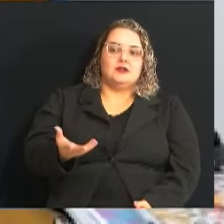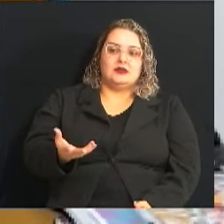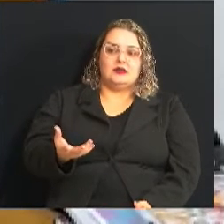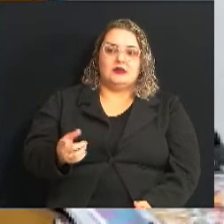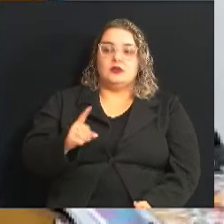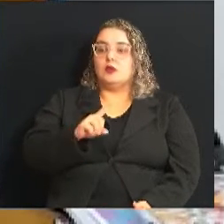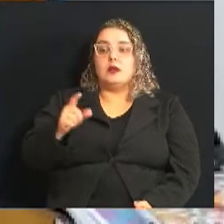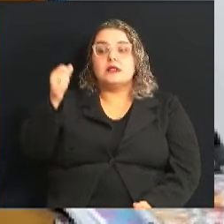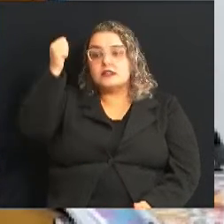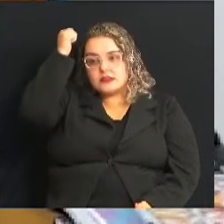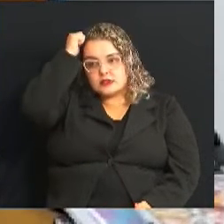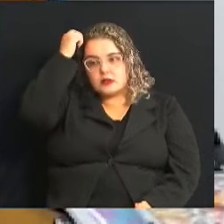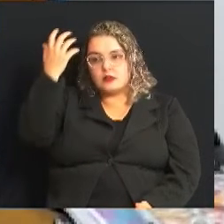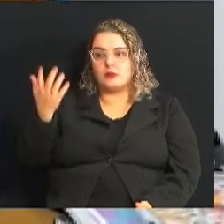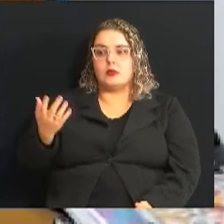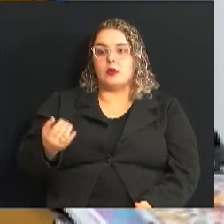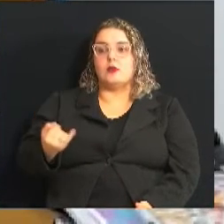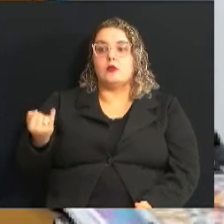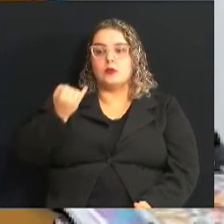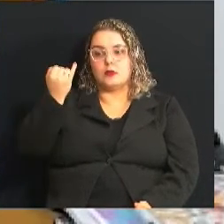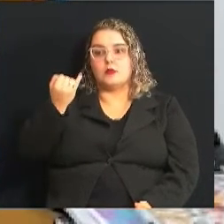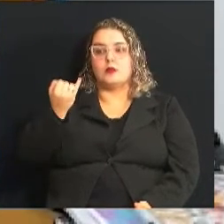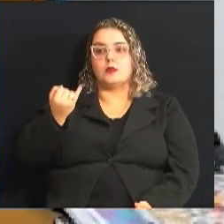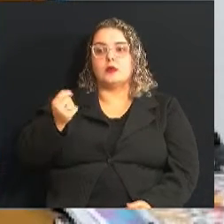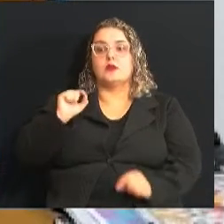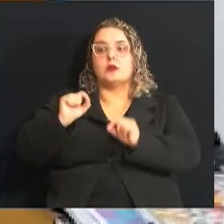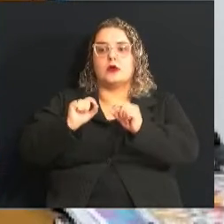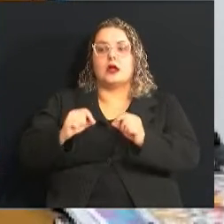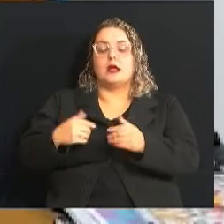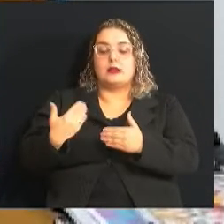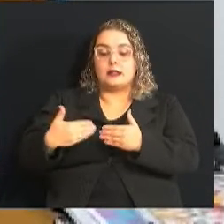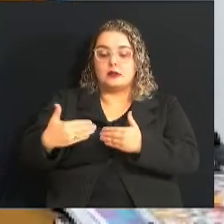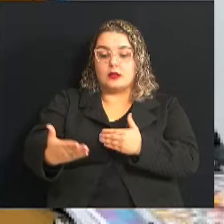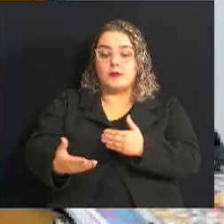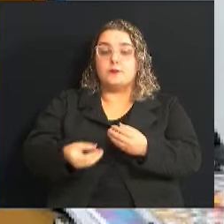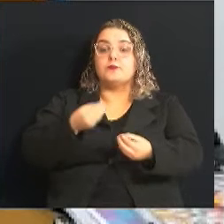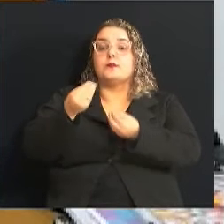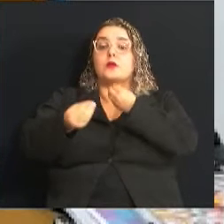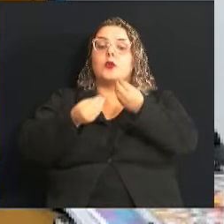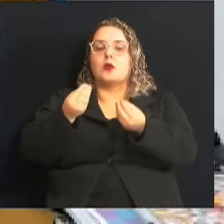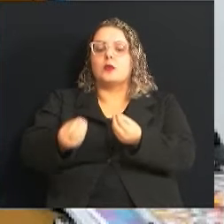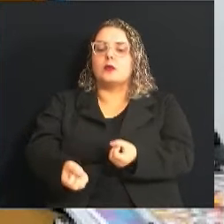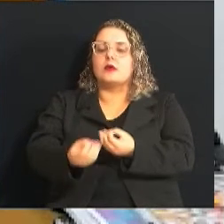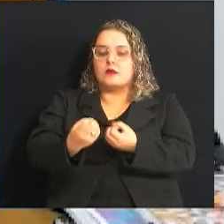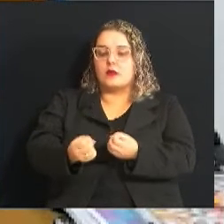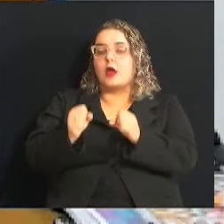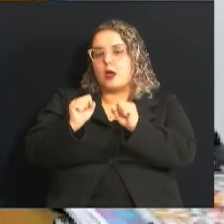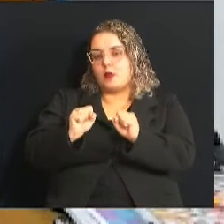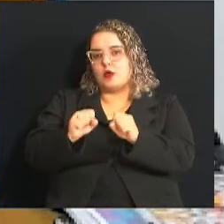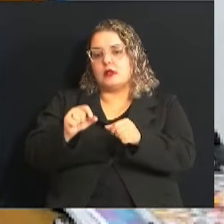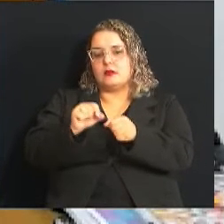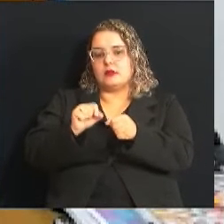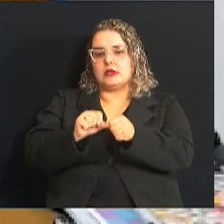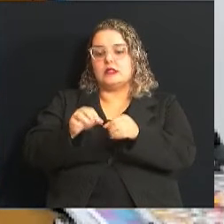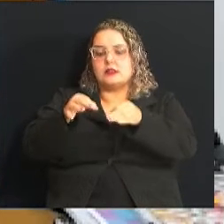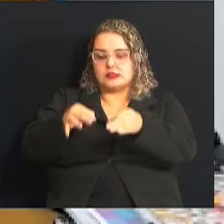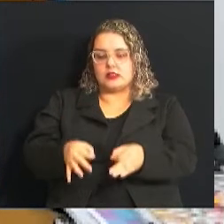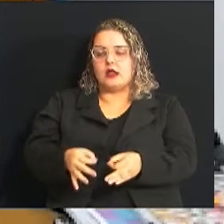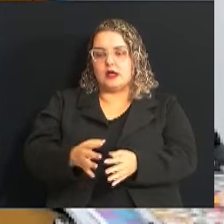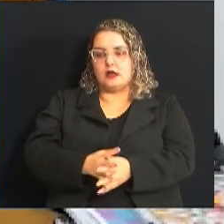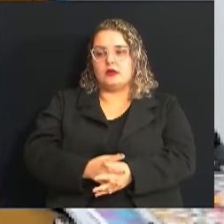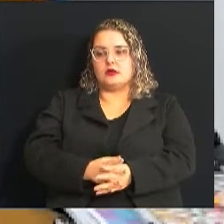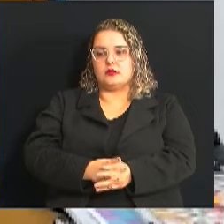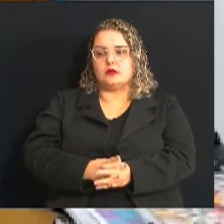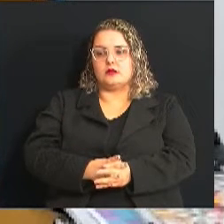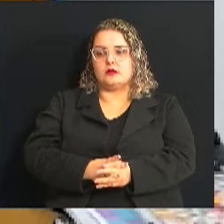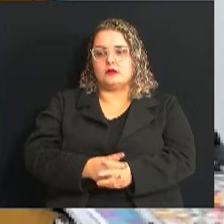culpar. O importante é, daqui para frente, com a informação adequada que tem, poder fazer de forma mais assertiva. Mas a